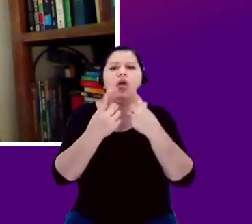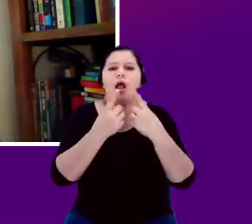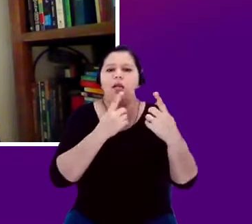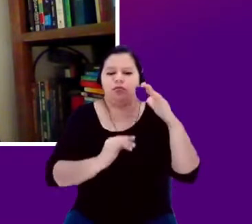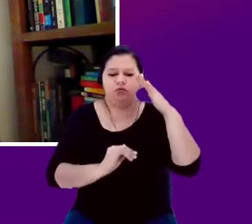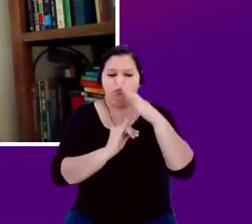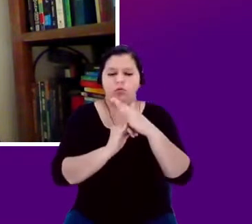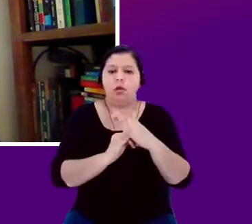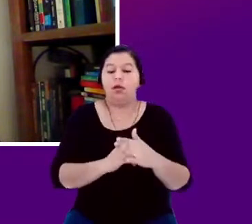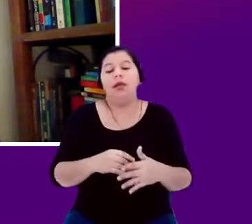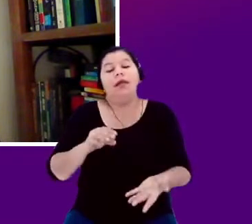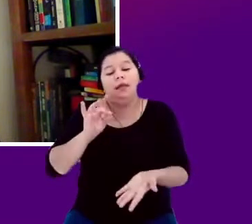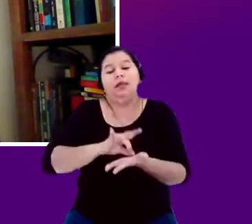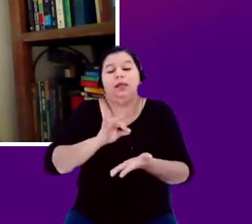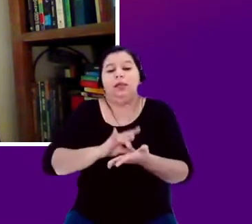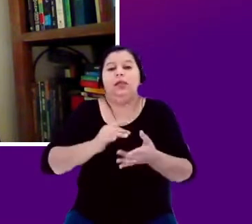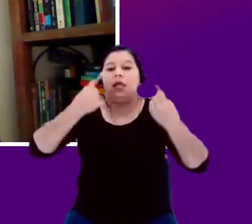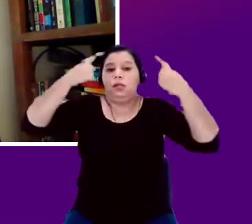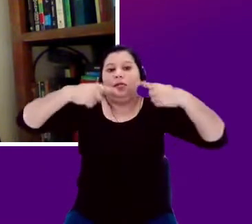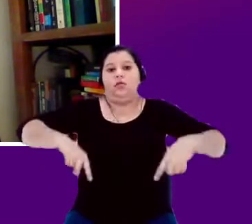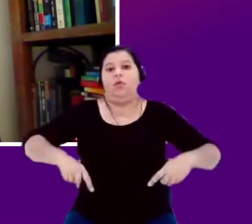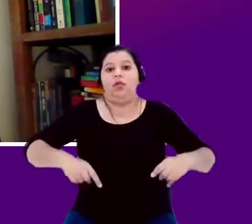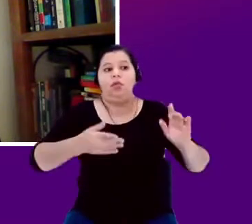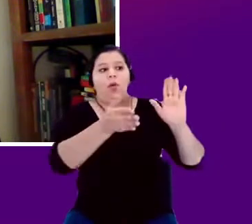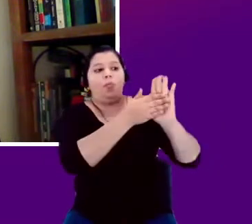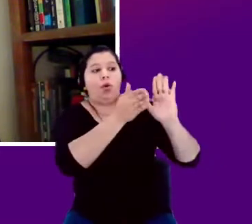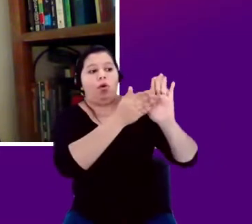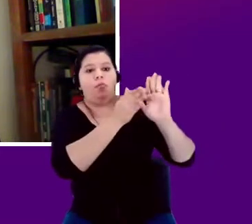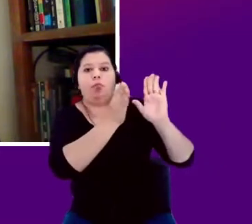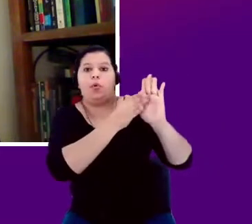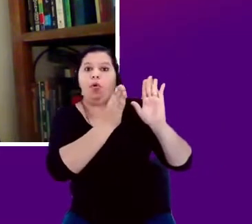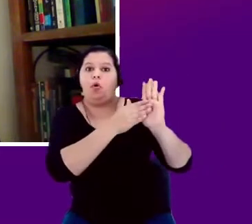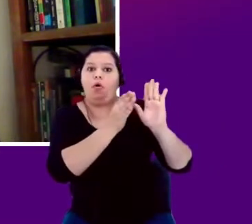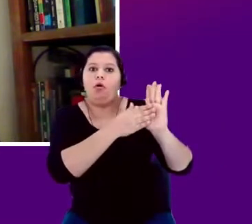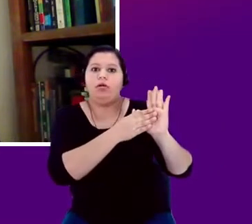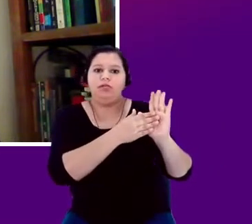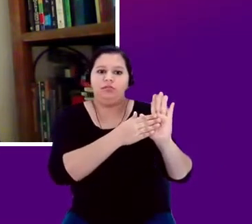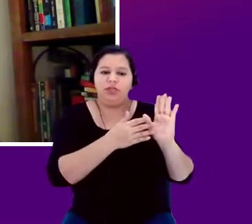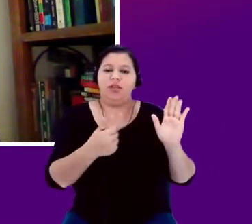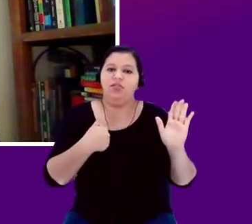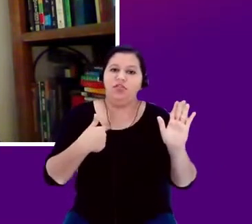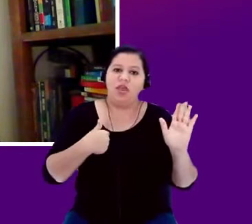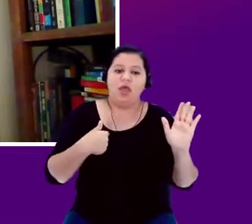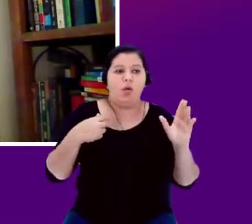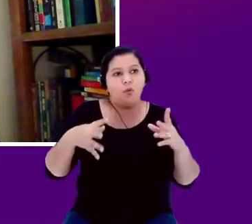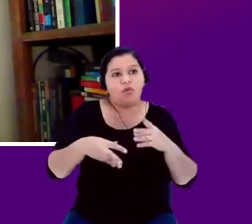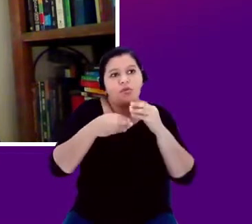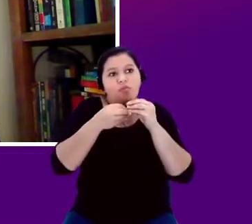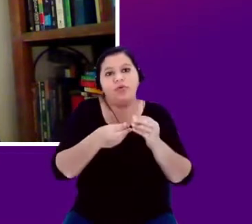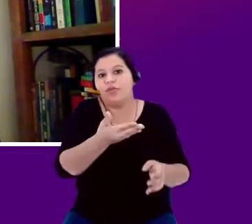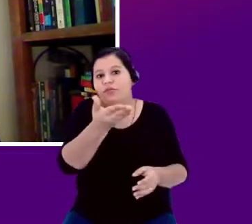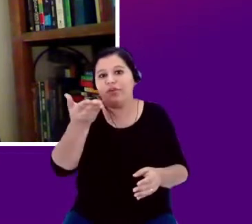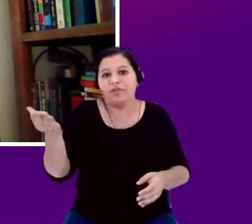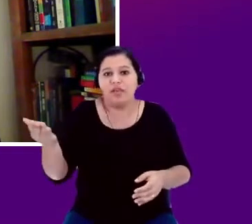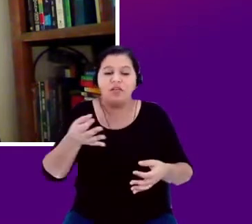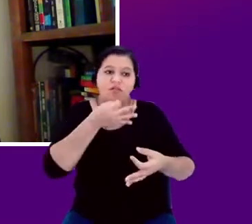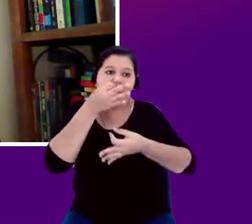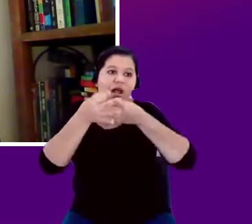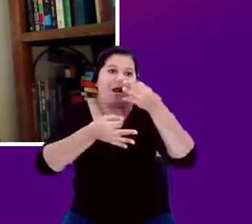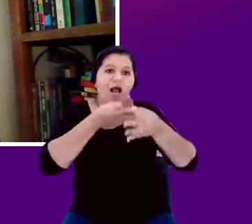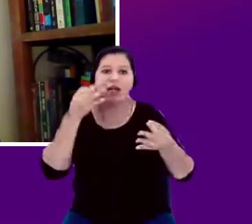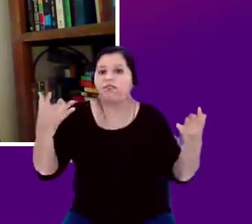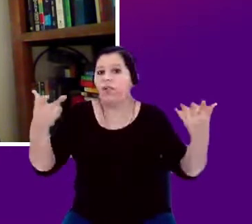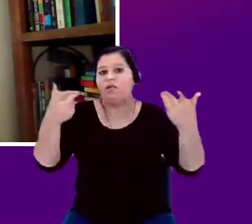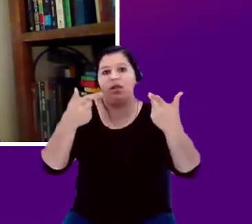muito desafiadora a proposta de trazer uma contribuição depois de falas tão brilhantes, né, tão expressivas, que trataram de muitos